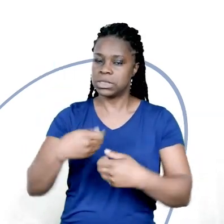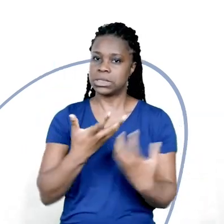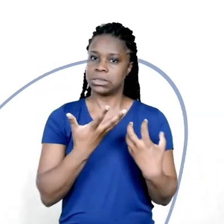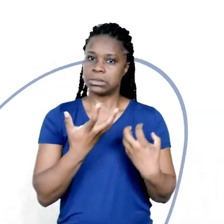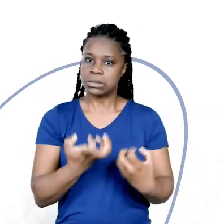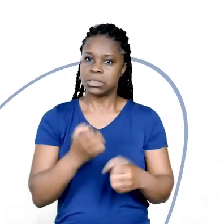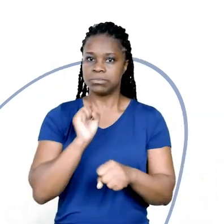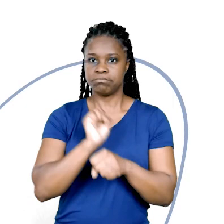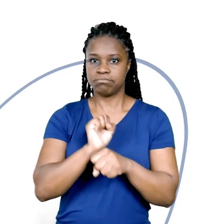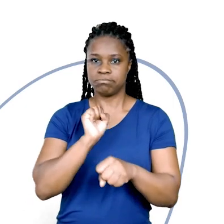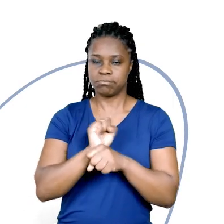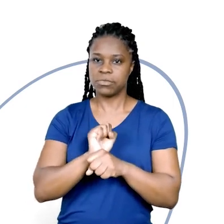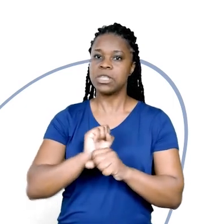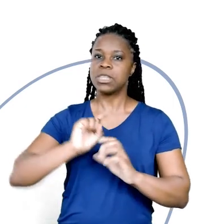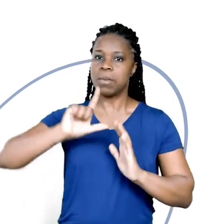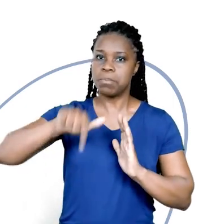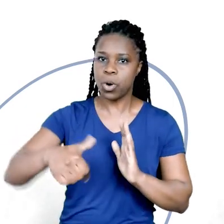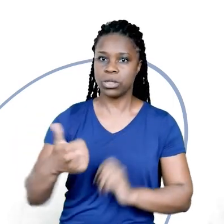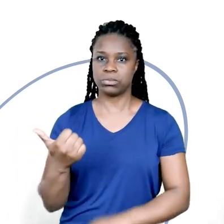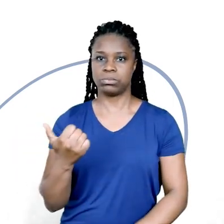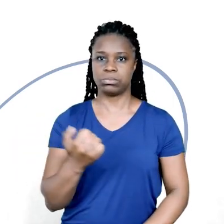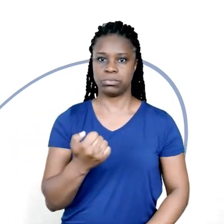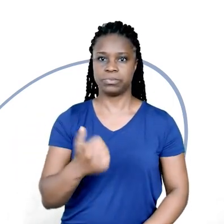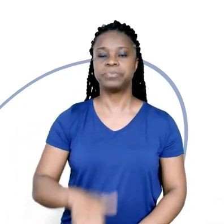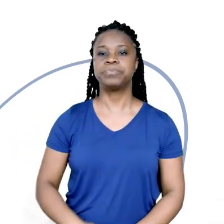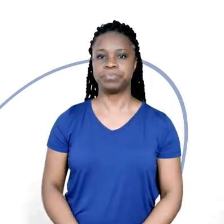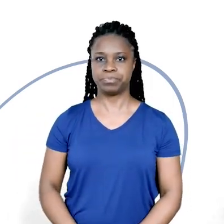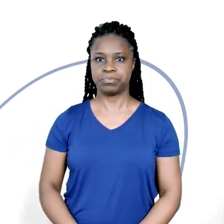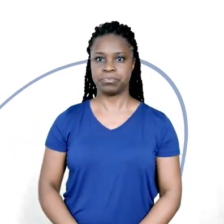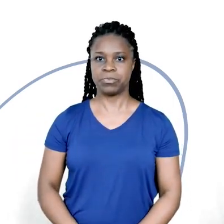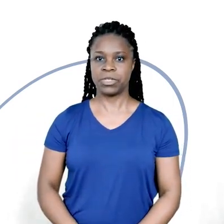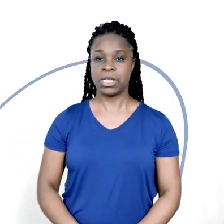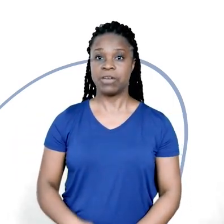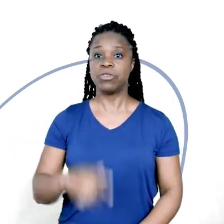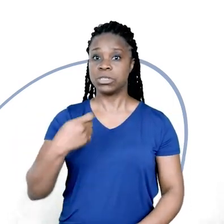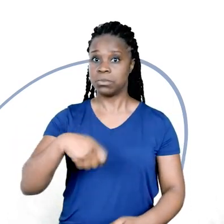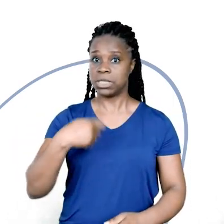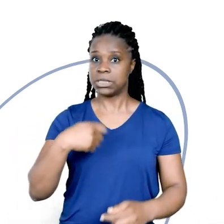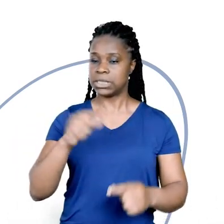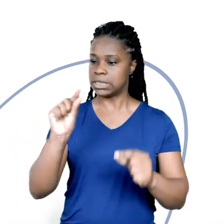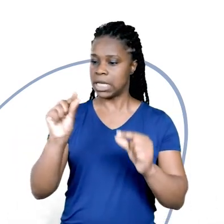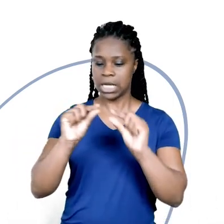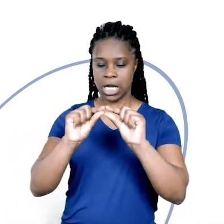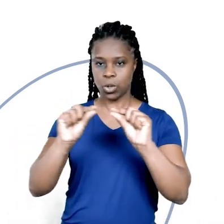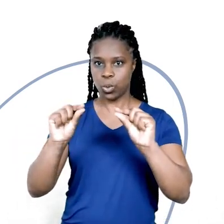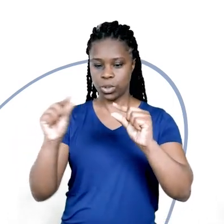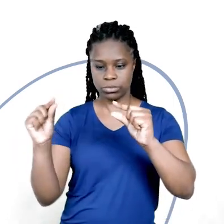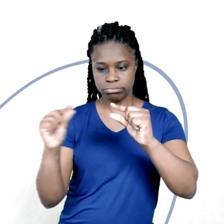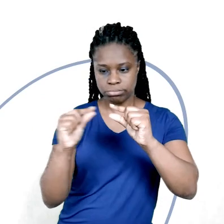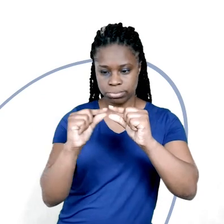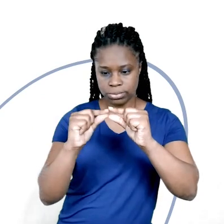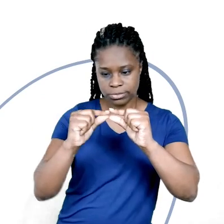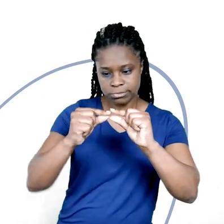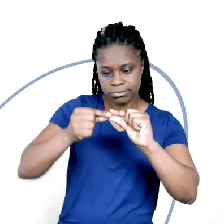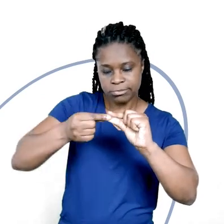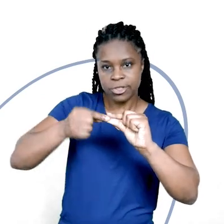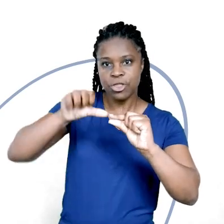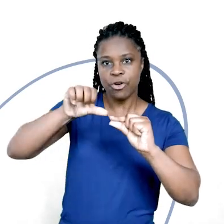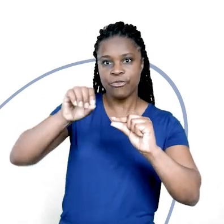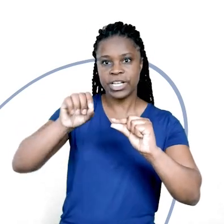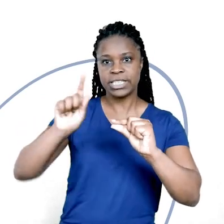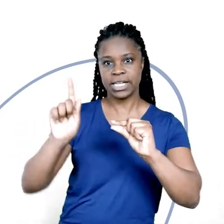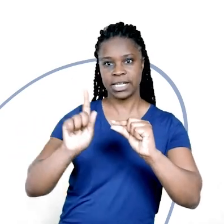secar completamente antes da injeção ser realizada. Insira a agulha da caneta no ângulo de 90 graus.